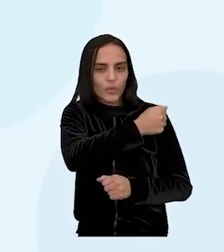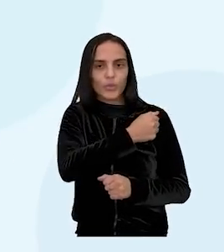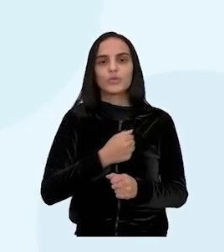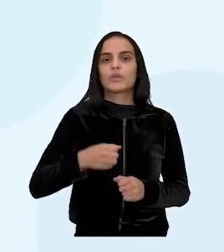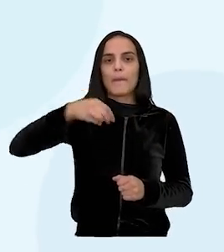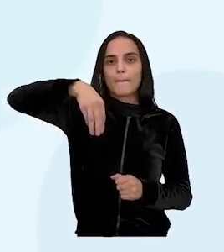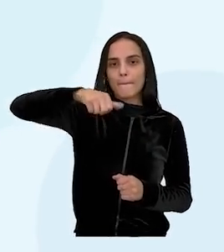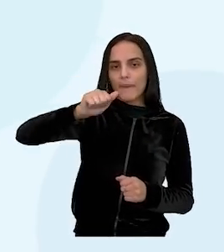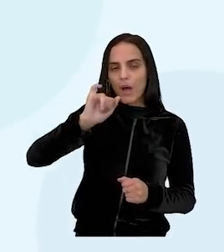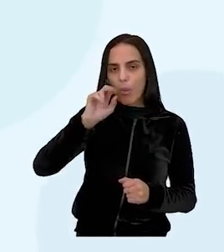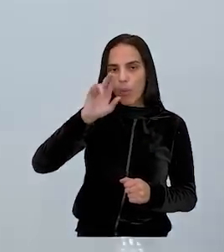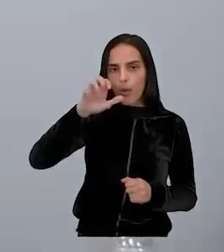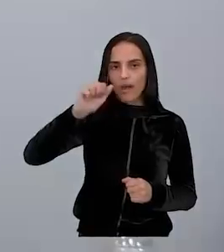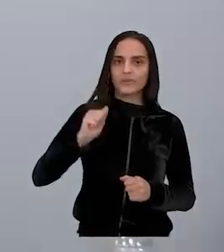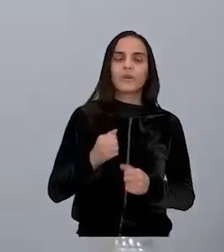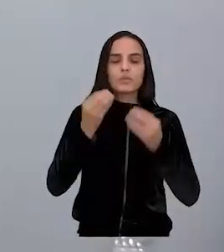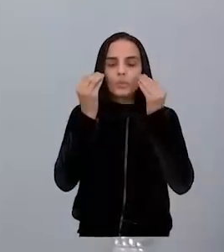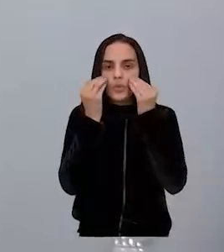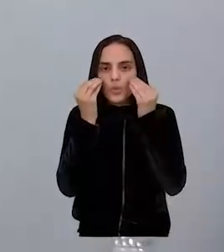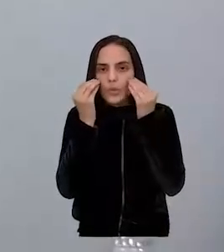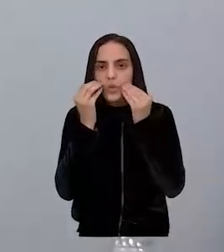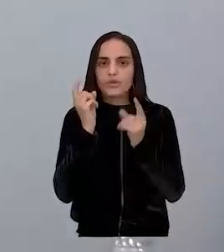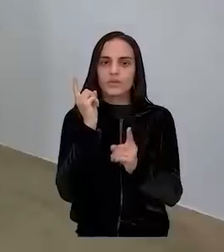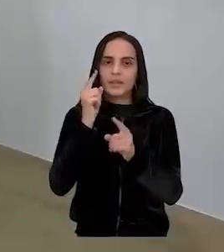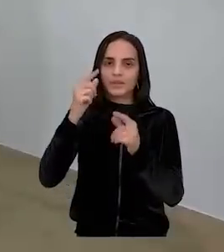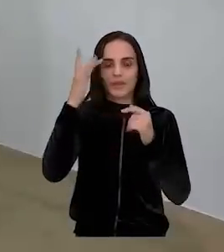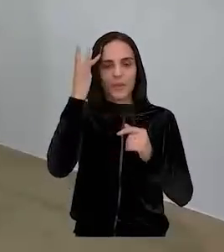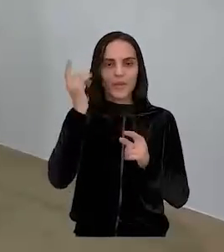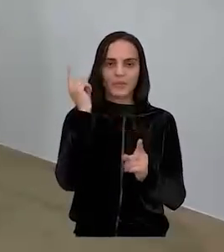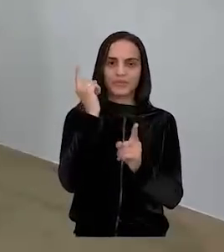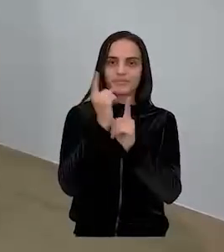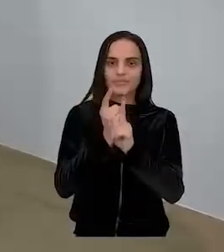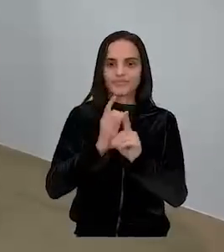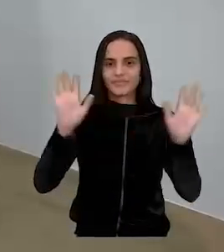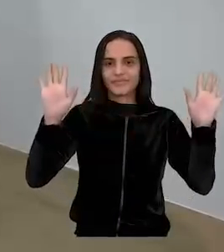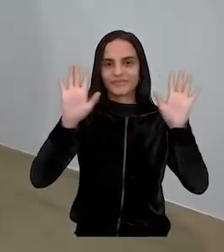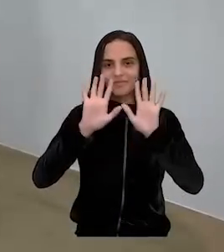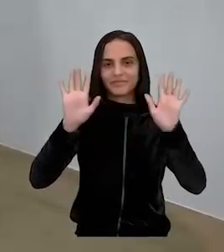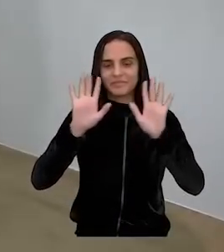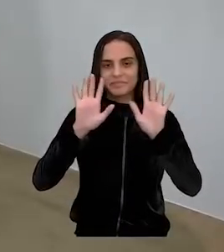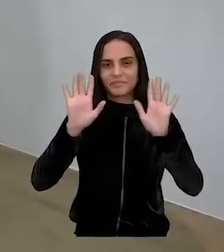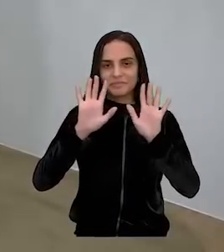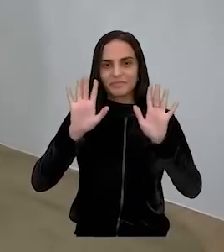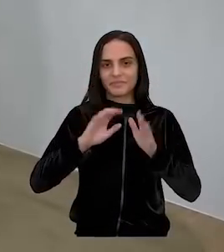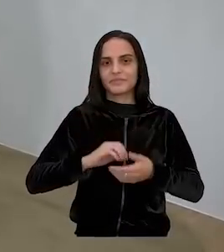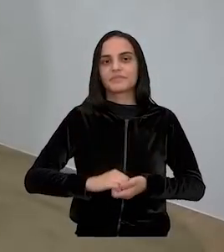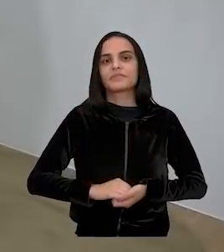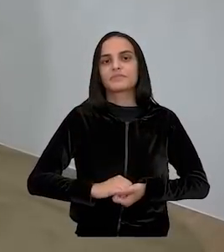Mauá e a todos os outros. Beijão, até amanhã. Tchau, tchau. Beijo, até amanhã.